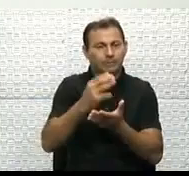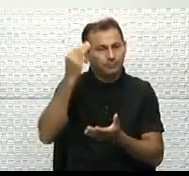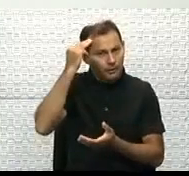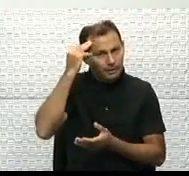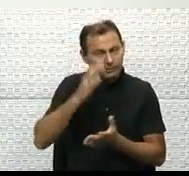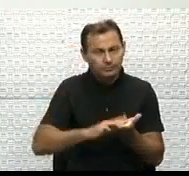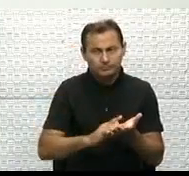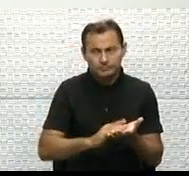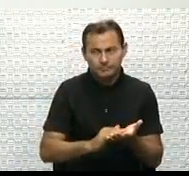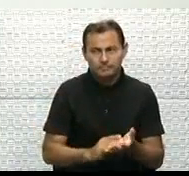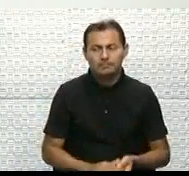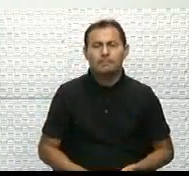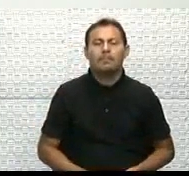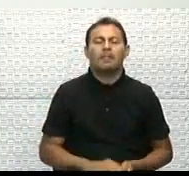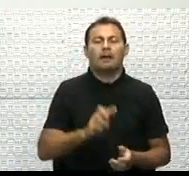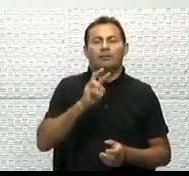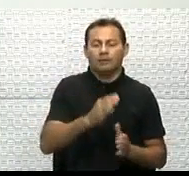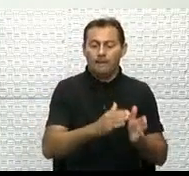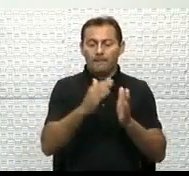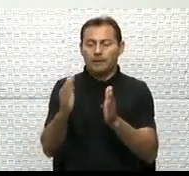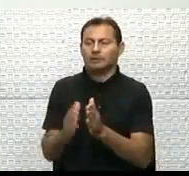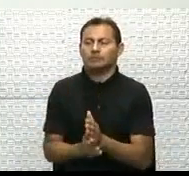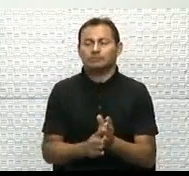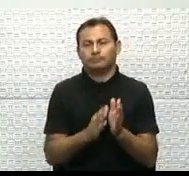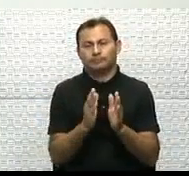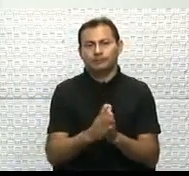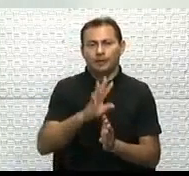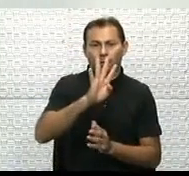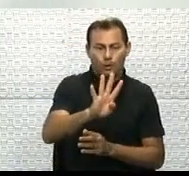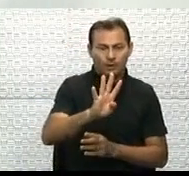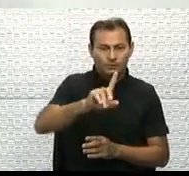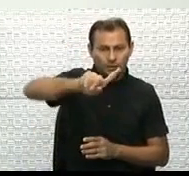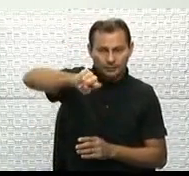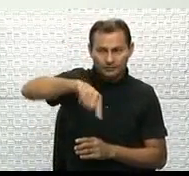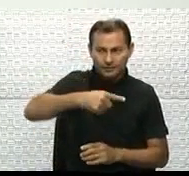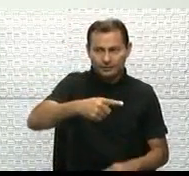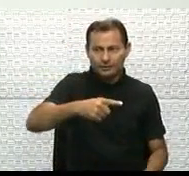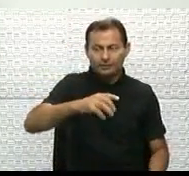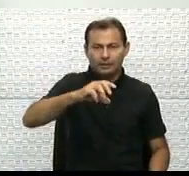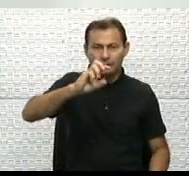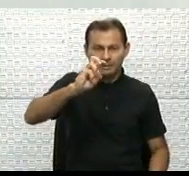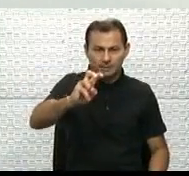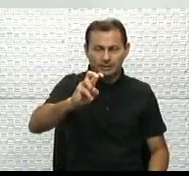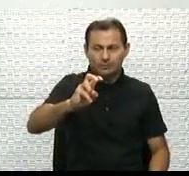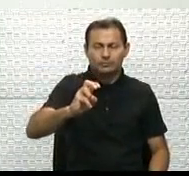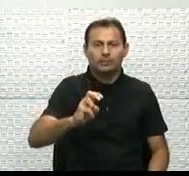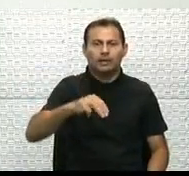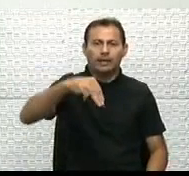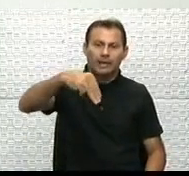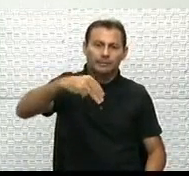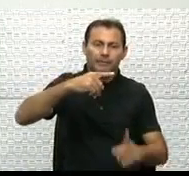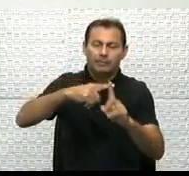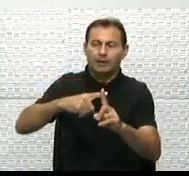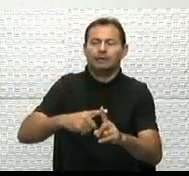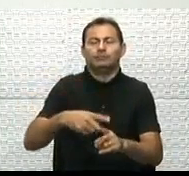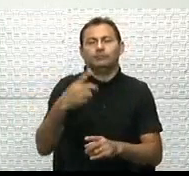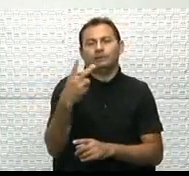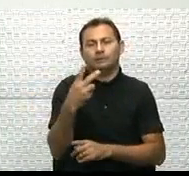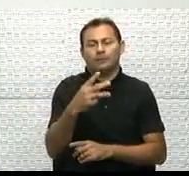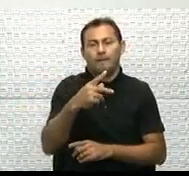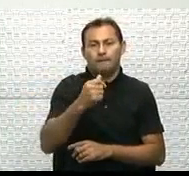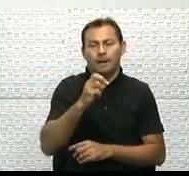calculadora. E aí você vai para o próximo para ordenado, 4, vírgula, 5, M+. Segundo